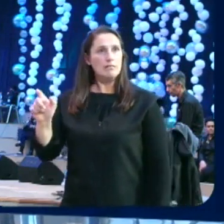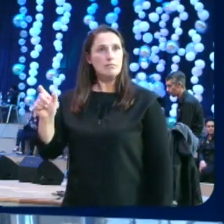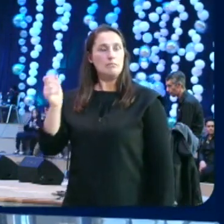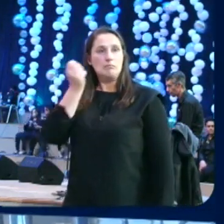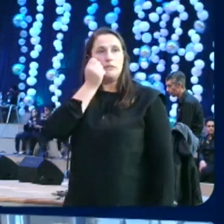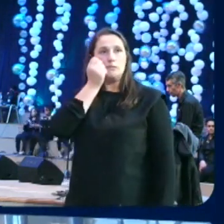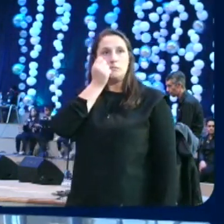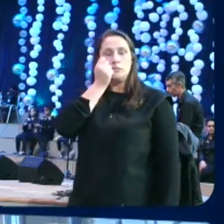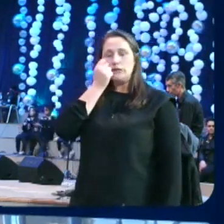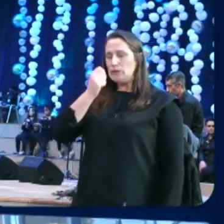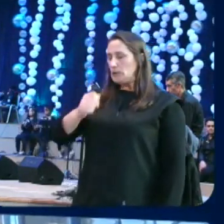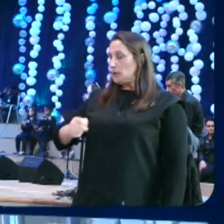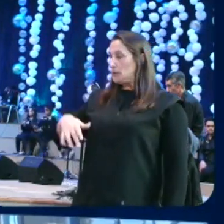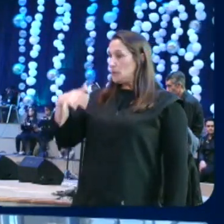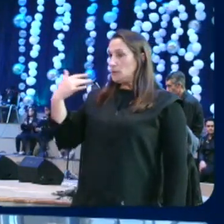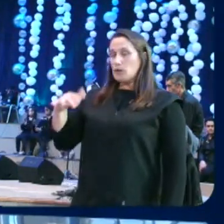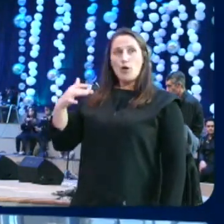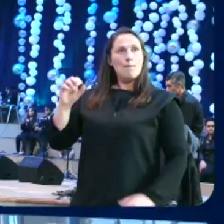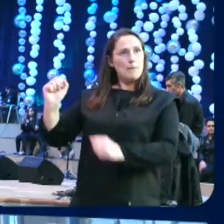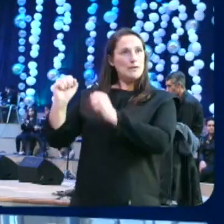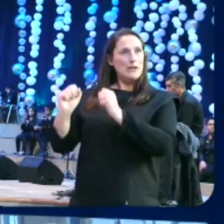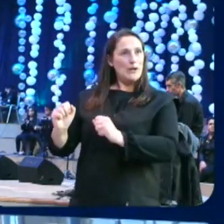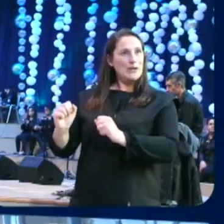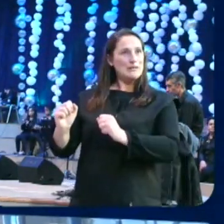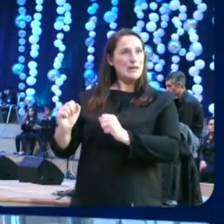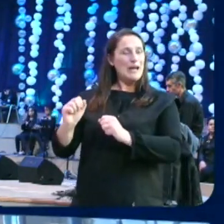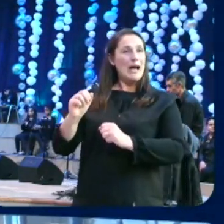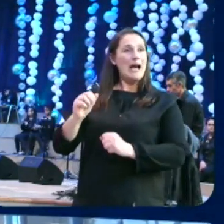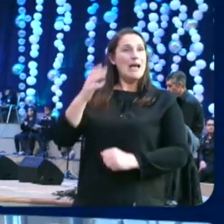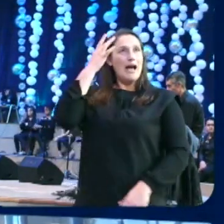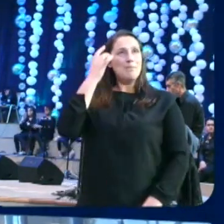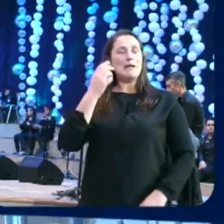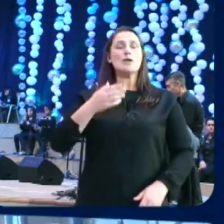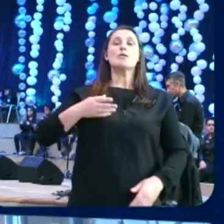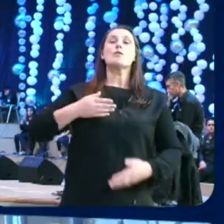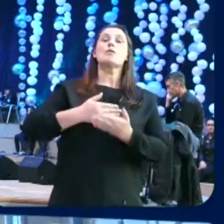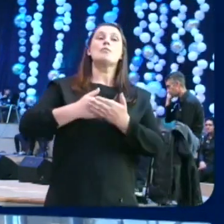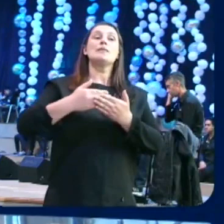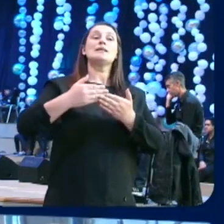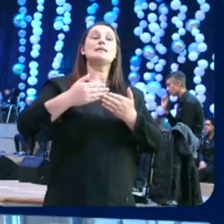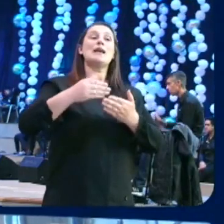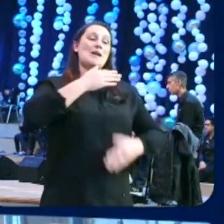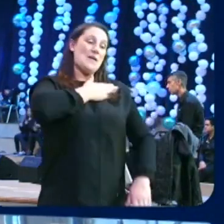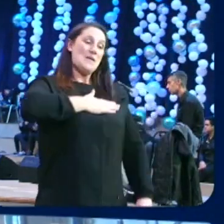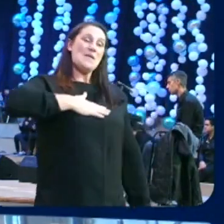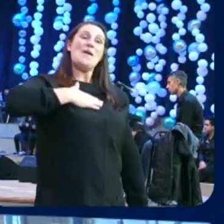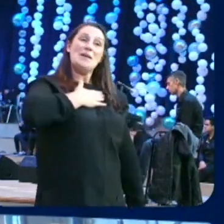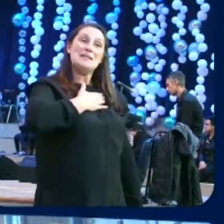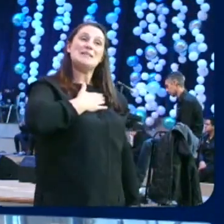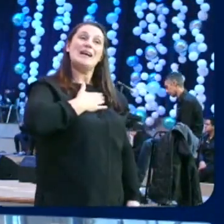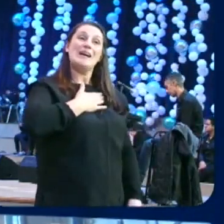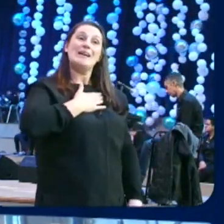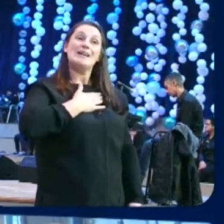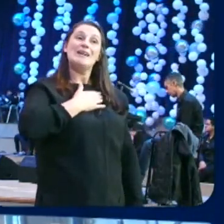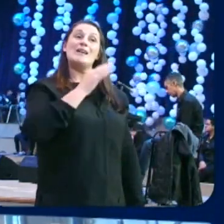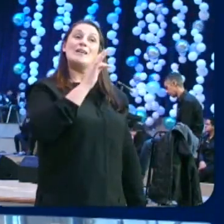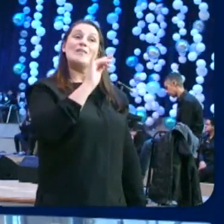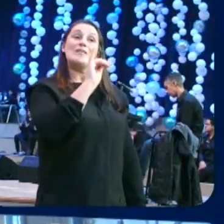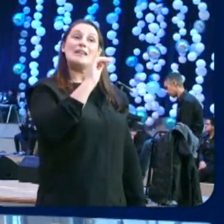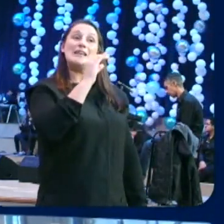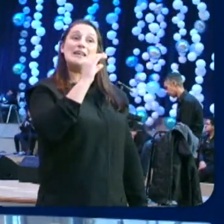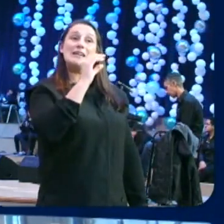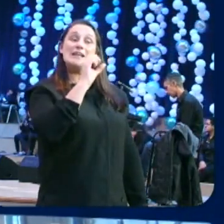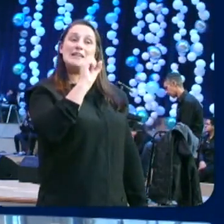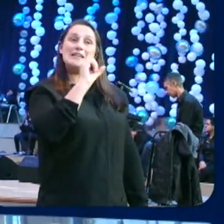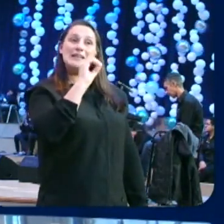matéria mais apaixonante para mim, dali em diante, se tornou física. E a minha nota mais